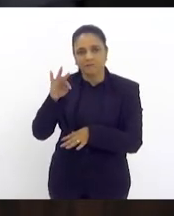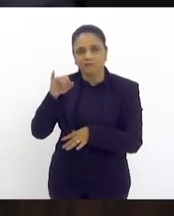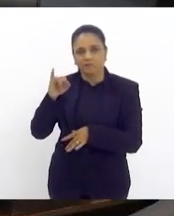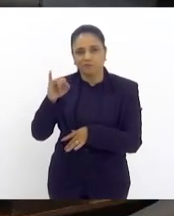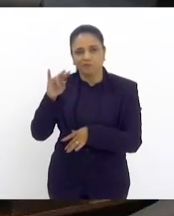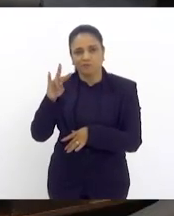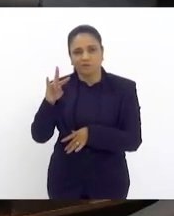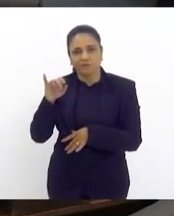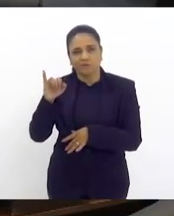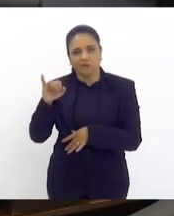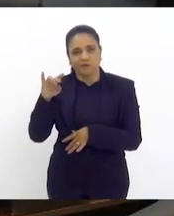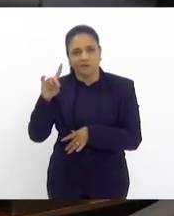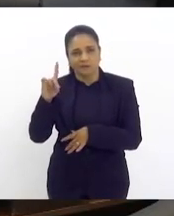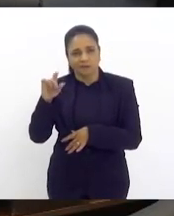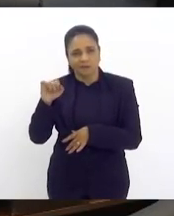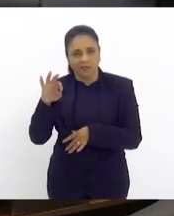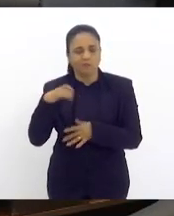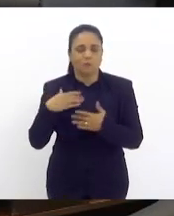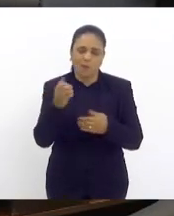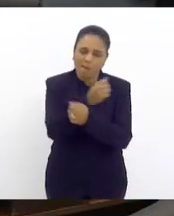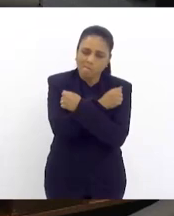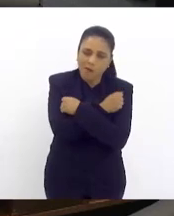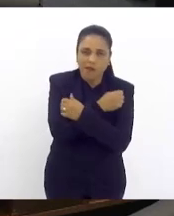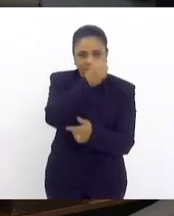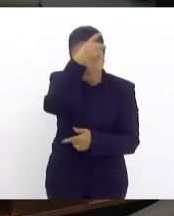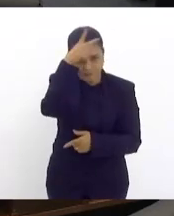prefeito tá fica com Deus aí